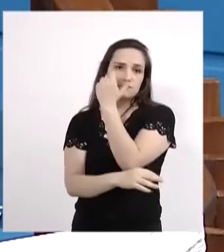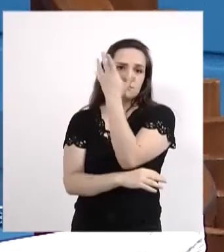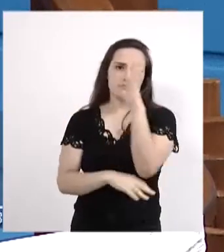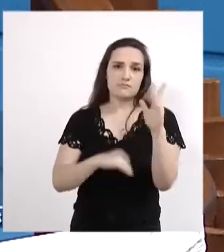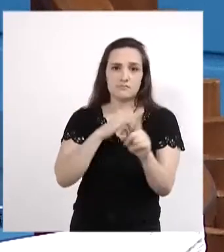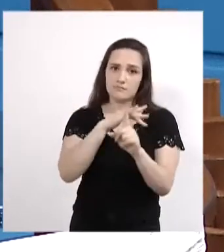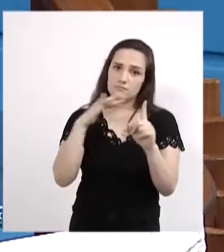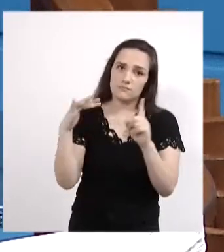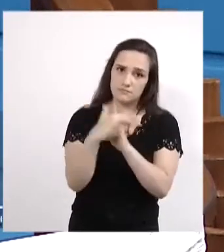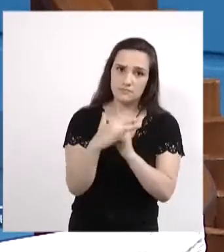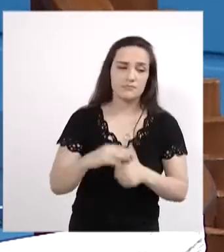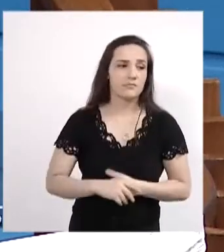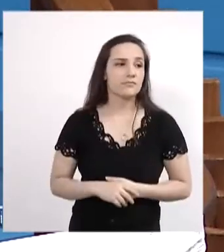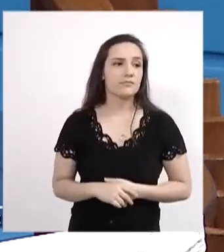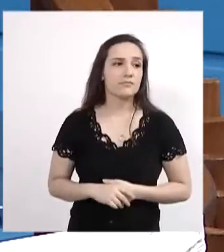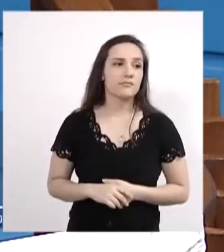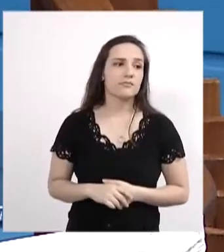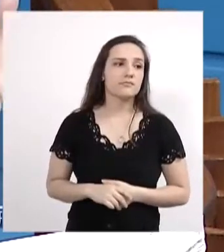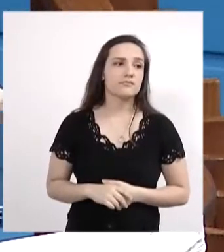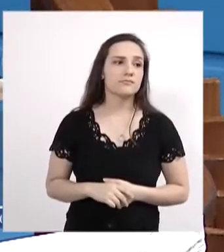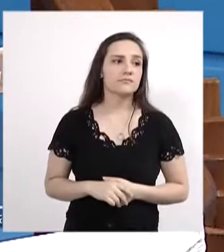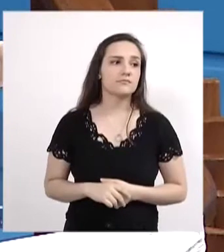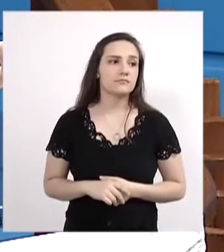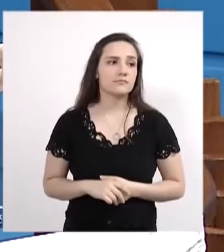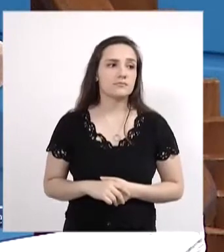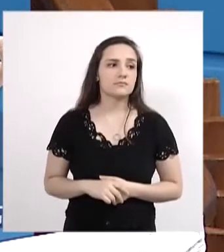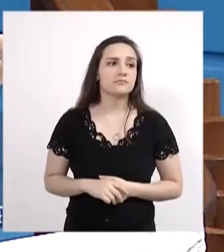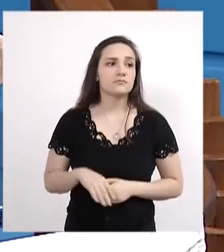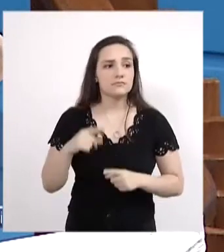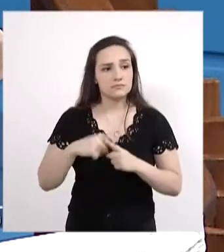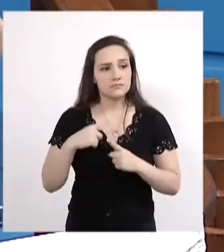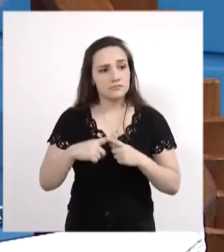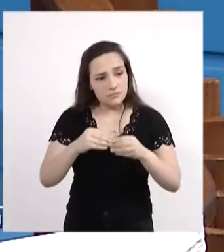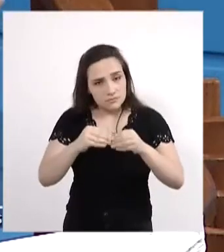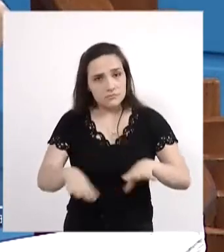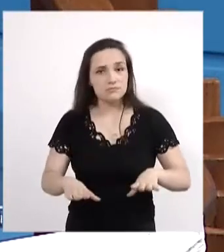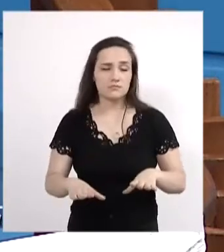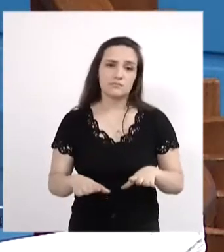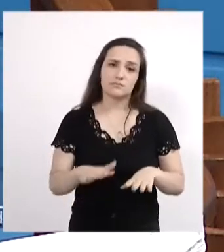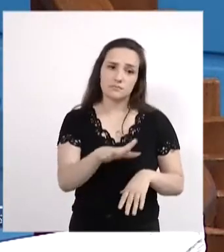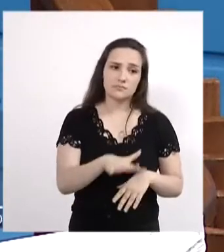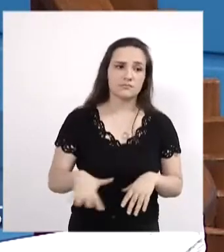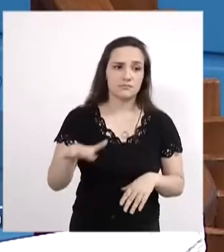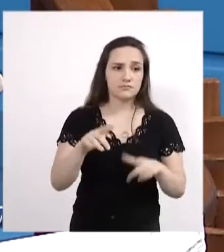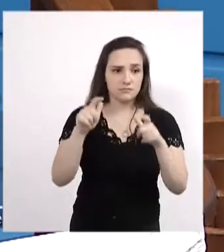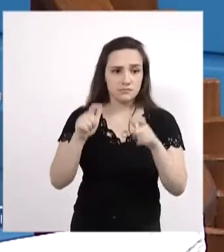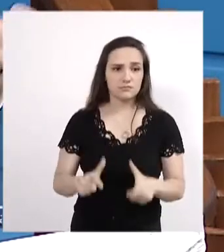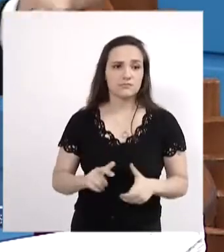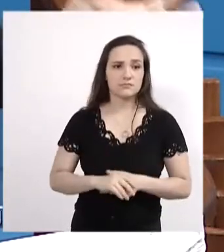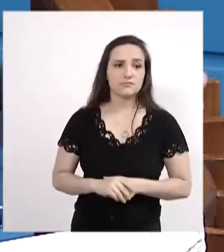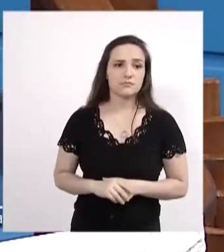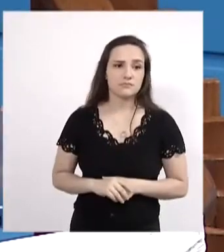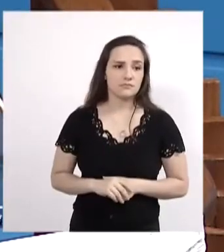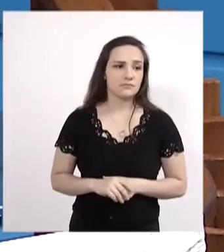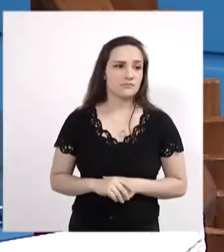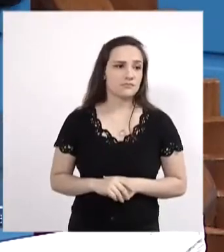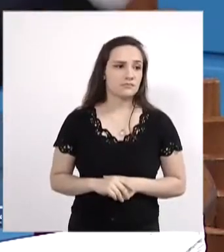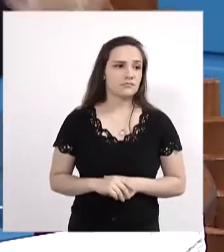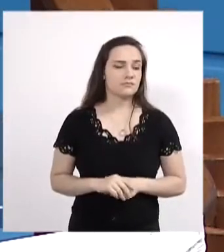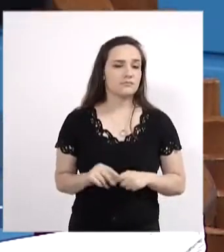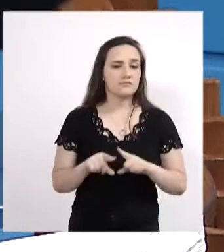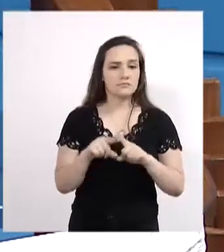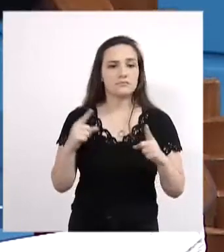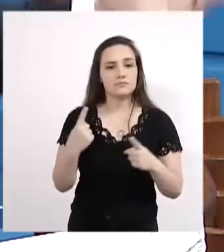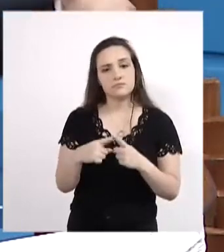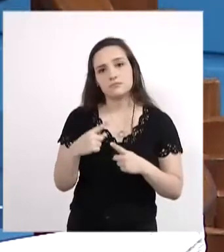mudar e interferir no bioma. Essa que é a questão. Agora o senhor fala, não, ele quer